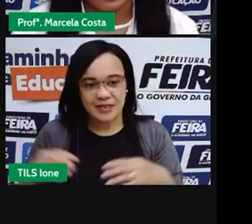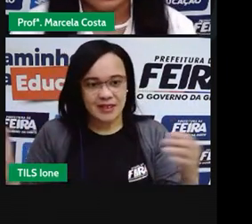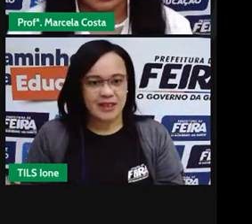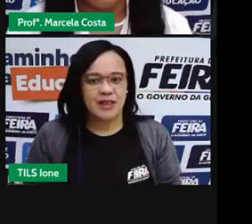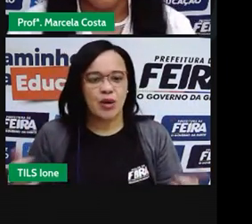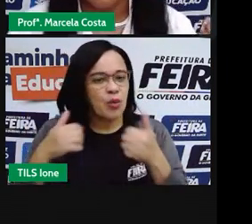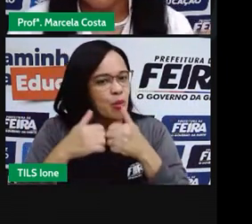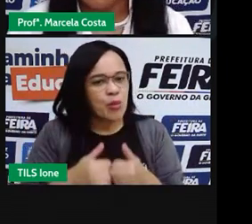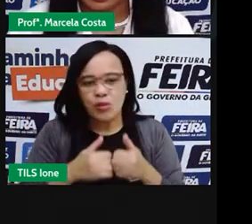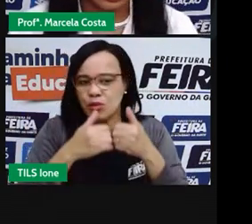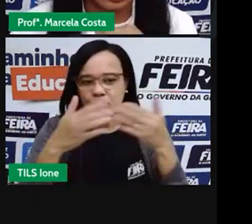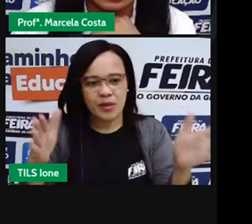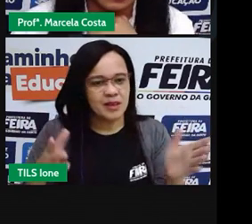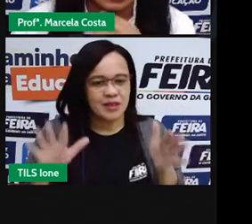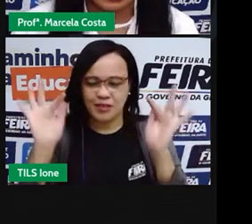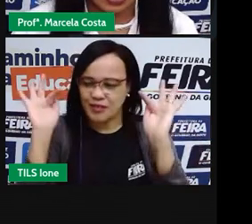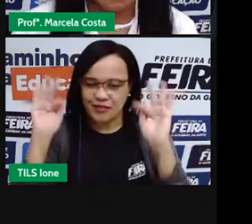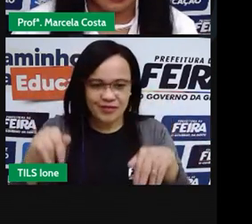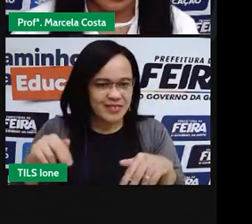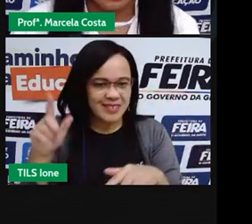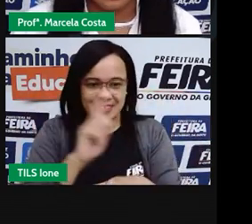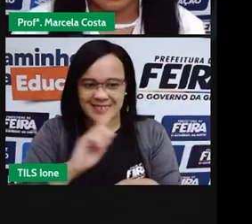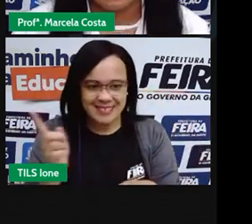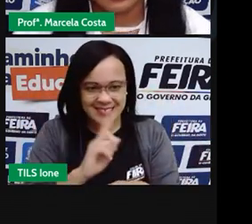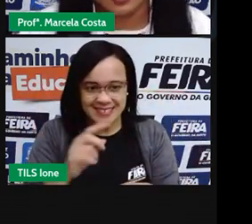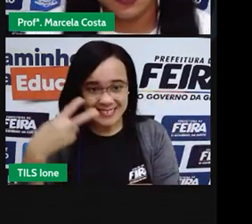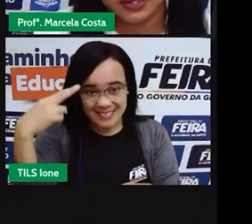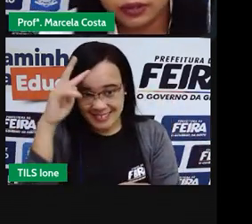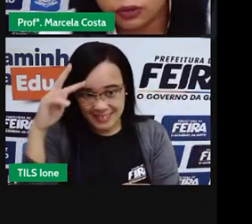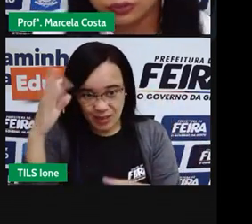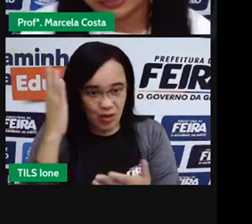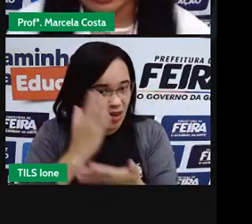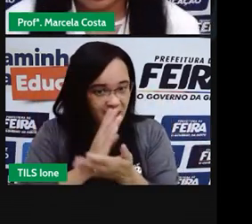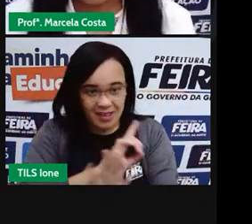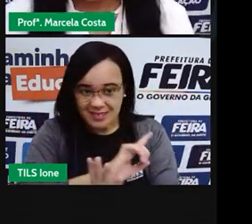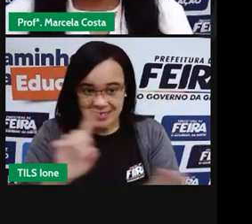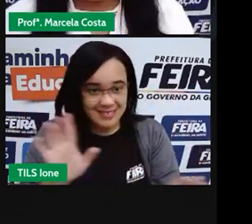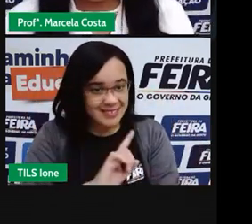recomeço. Não o fim, a história não acaba ali quando